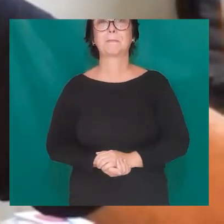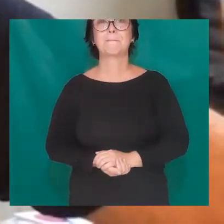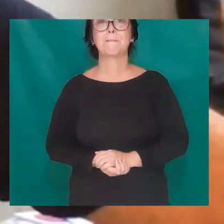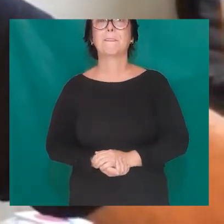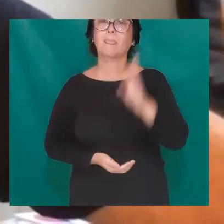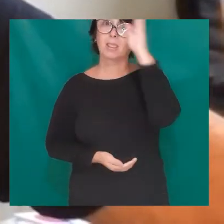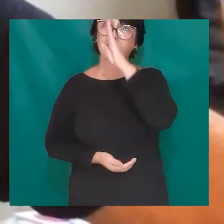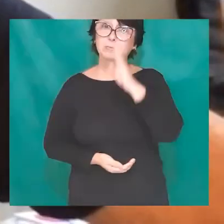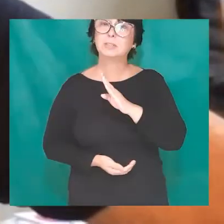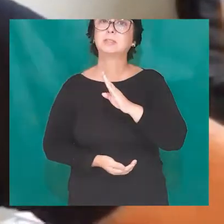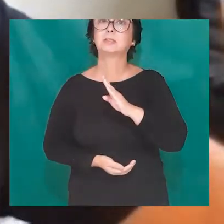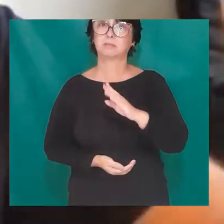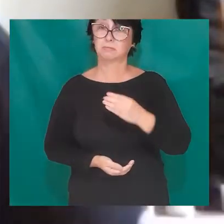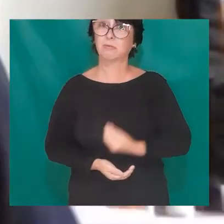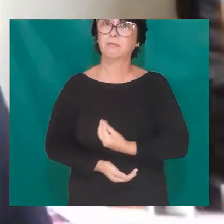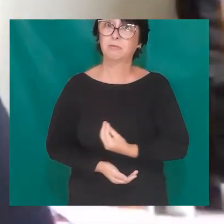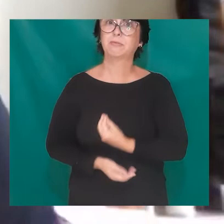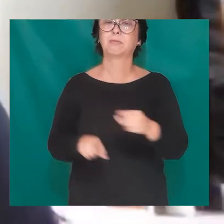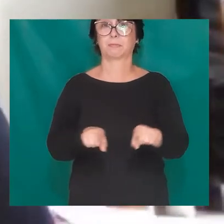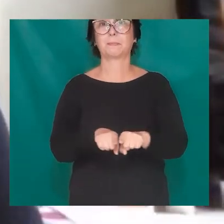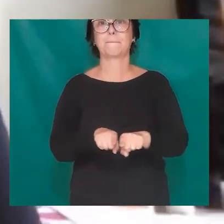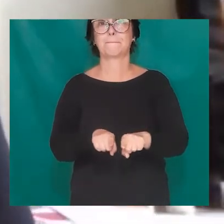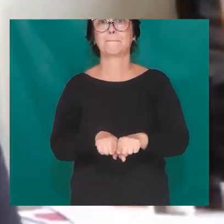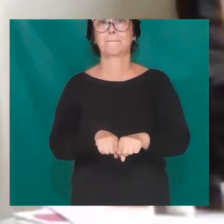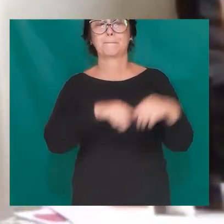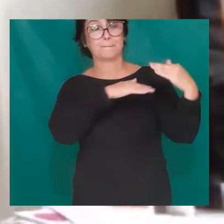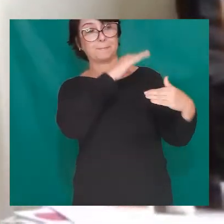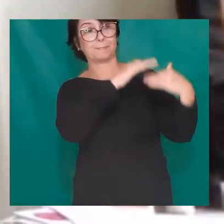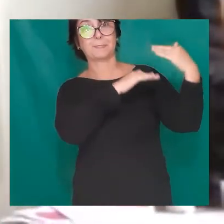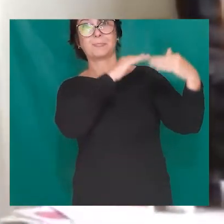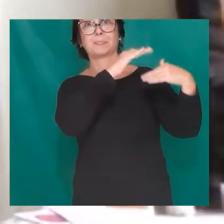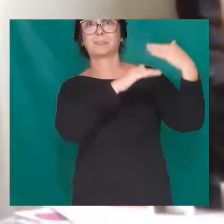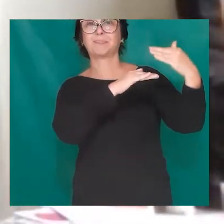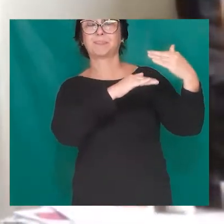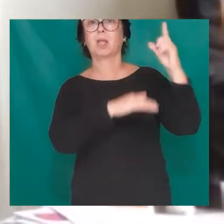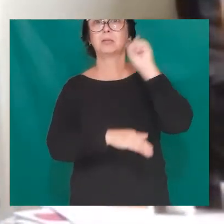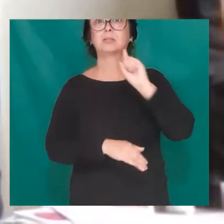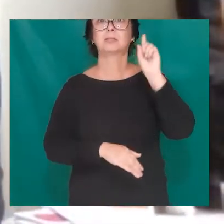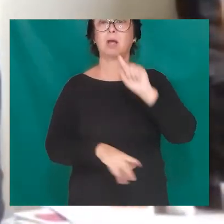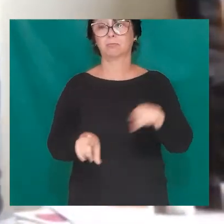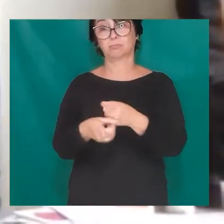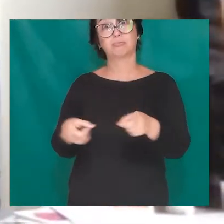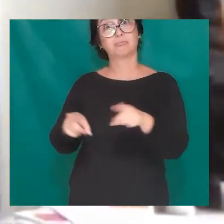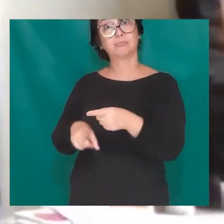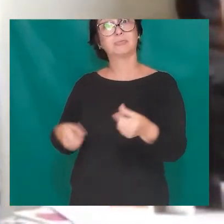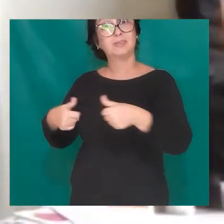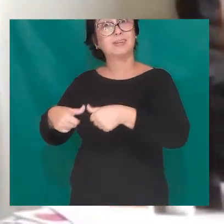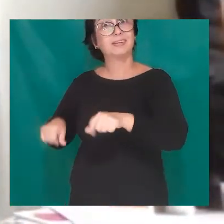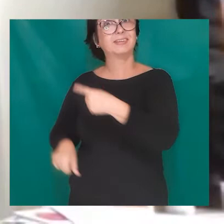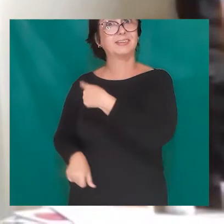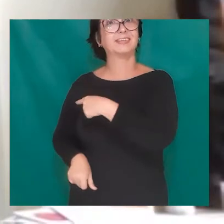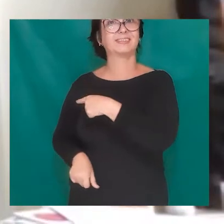mas pouco tempo, até porque eu desenvolvi minha carreira muito do lado de cá também. Minha música tem sido muito bem recebida